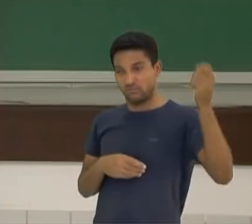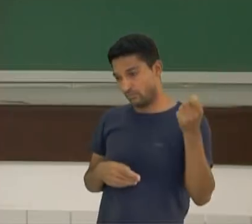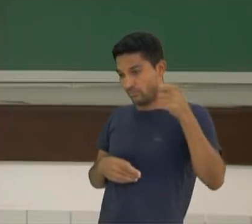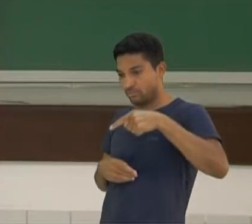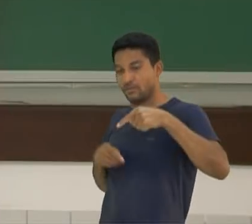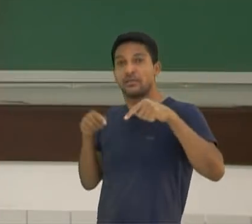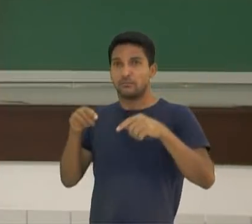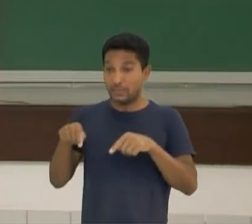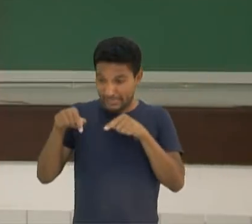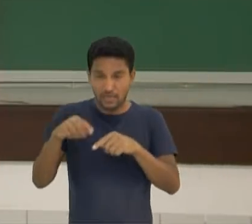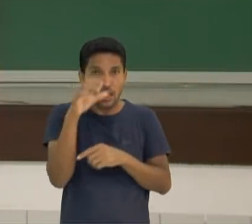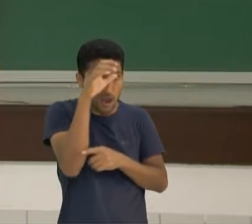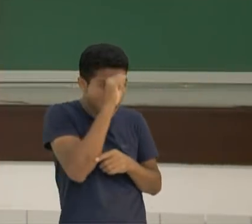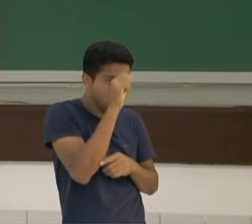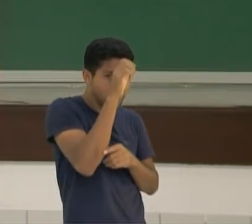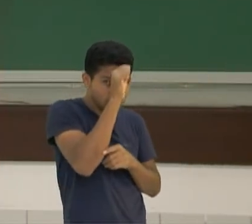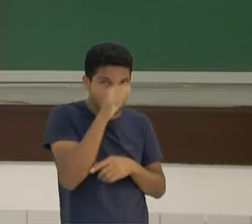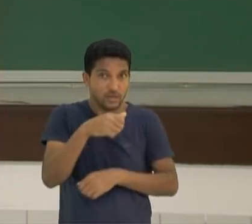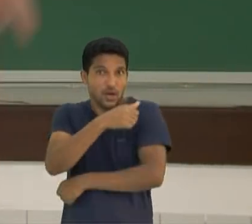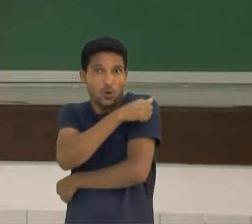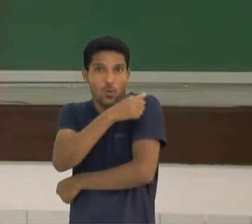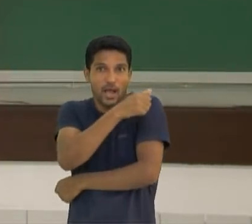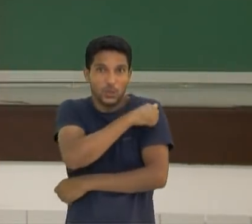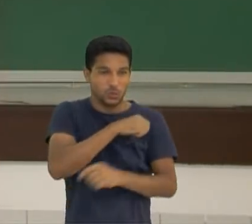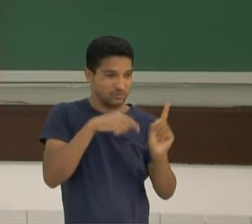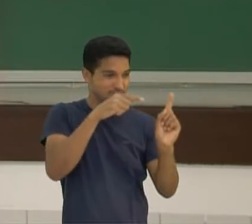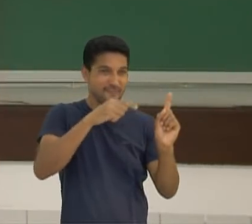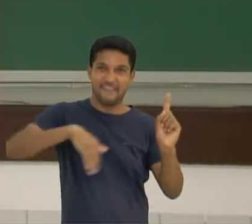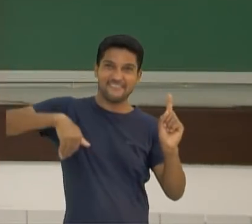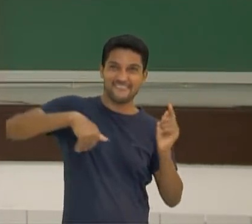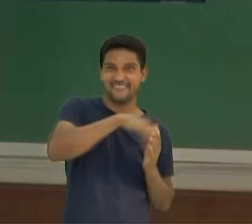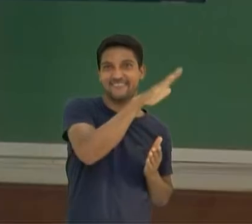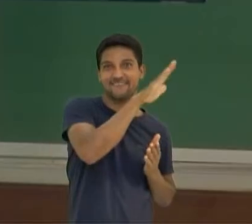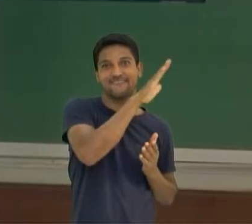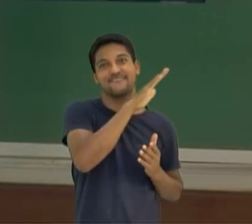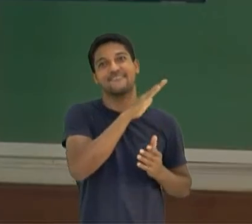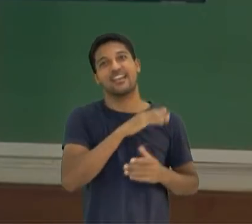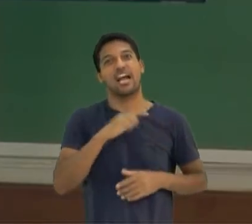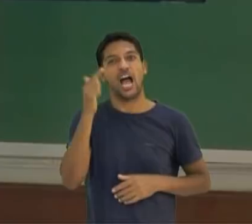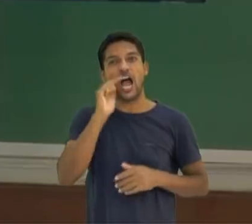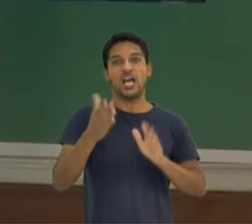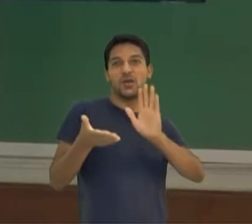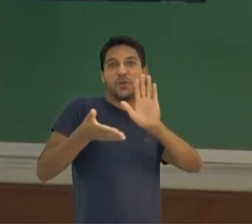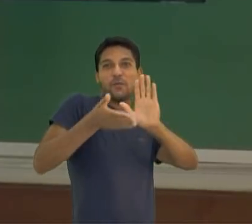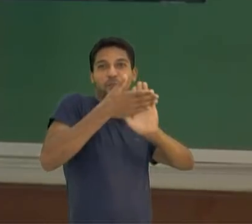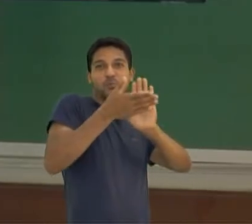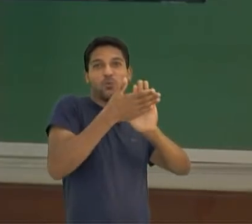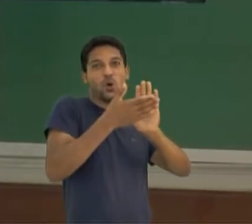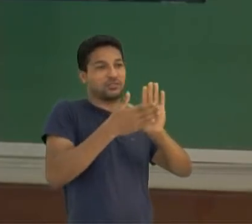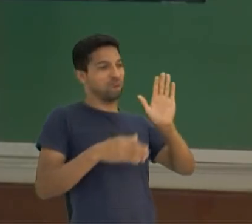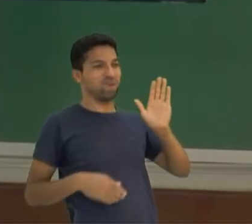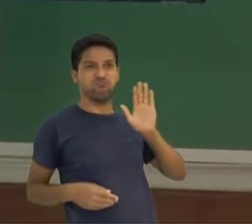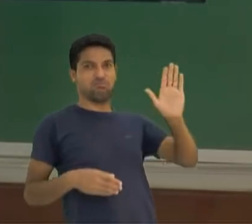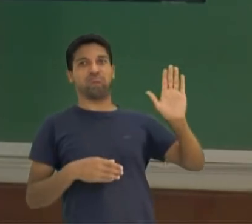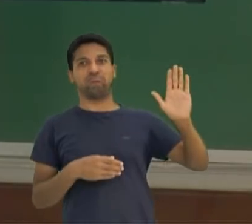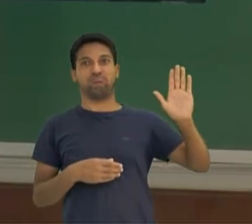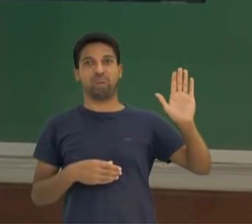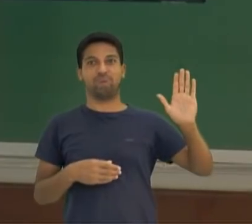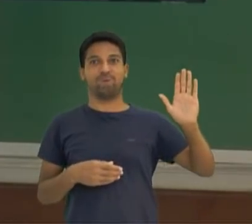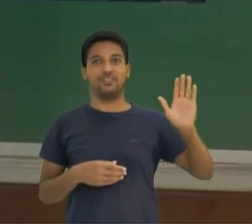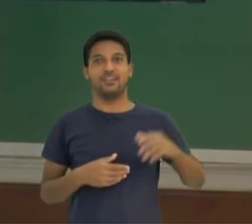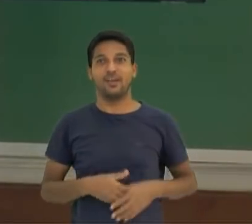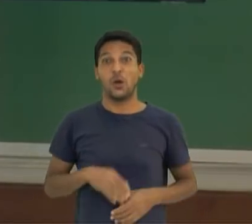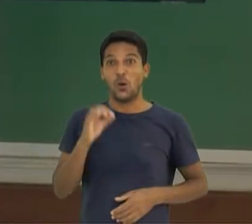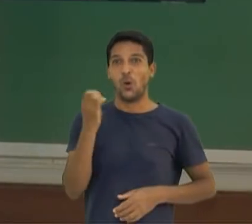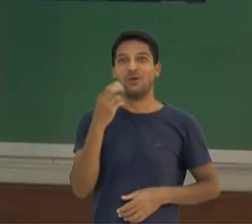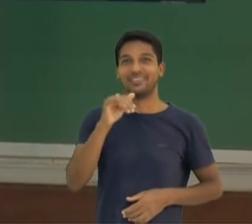cara. E aí o aluno foi lá e ó, passou a rasteira, ó. Uma direta assim, né? Ou chegou com aquela